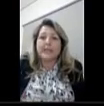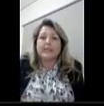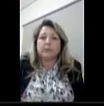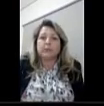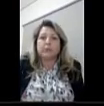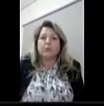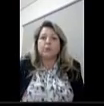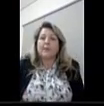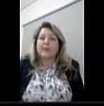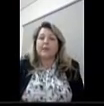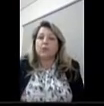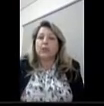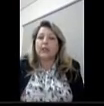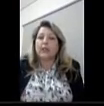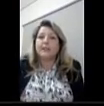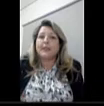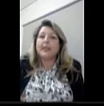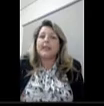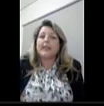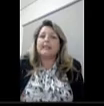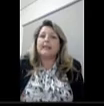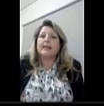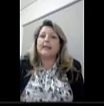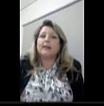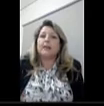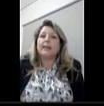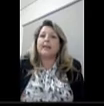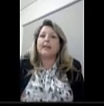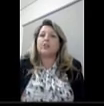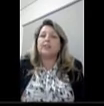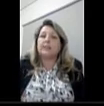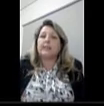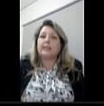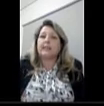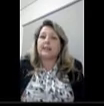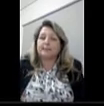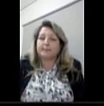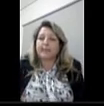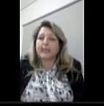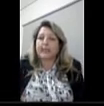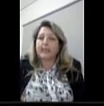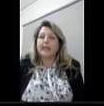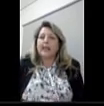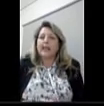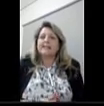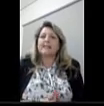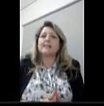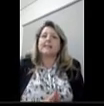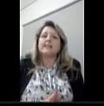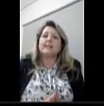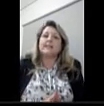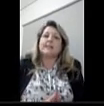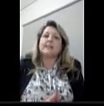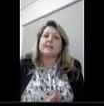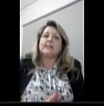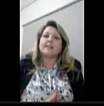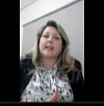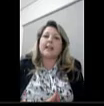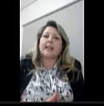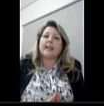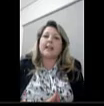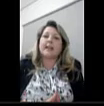Acompanhamento do desempenho escolar. Então, a gente entender que essas crianças